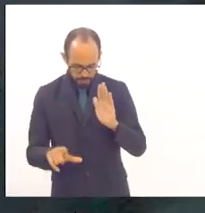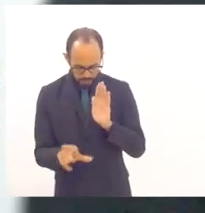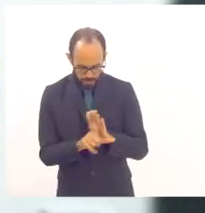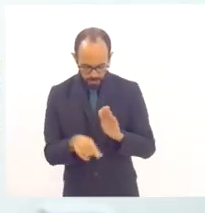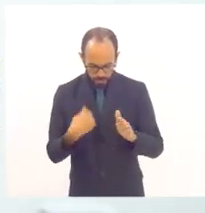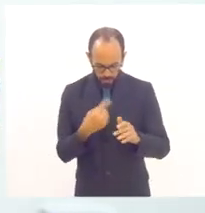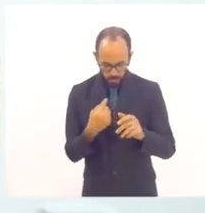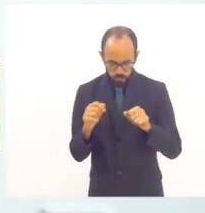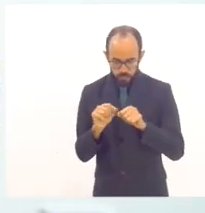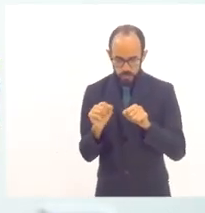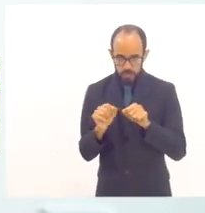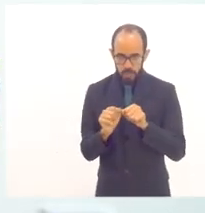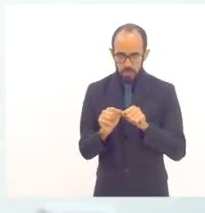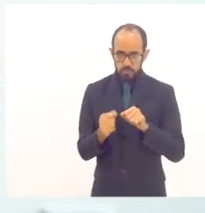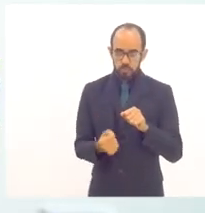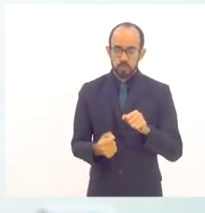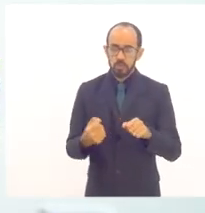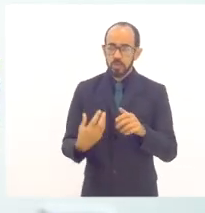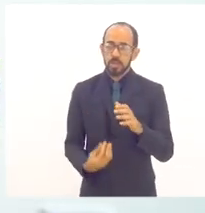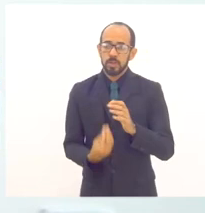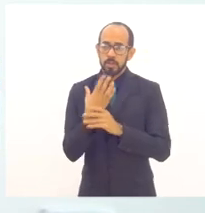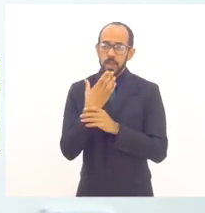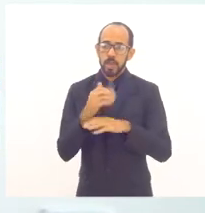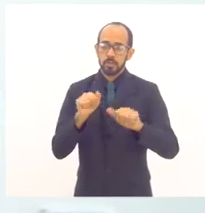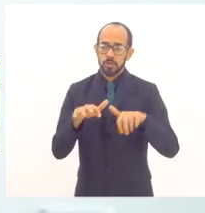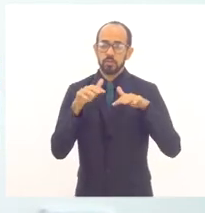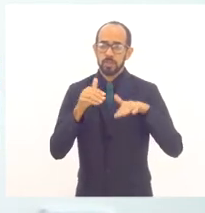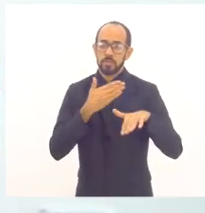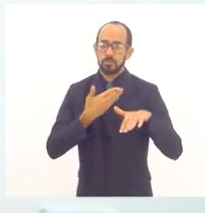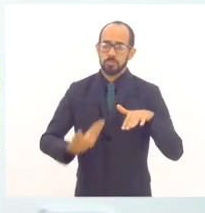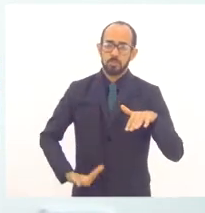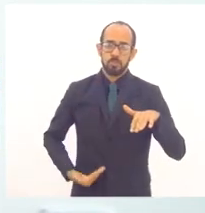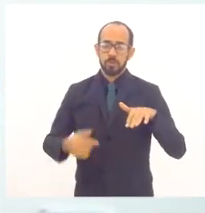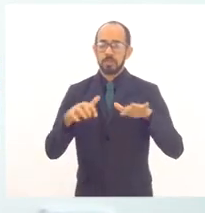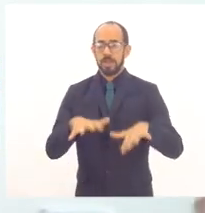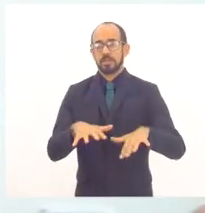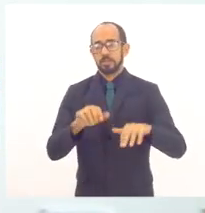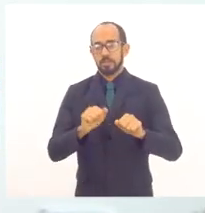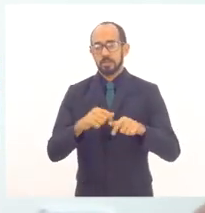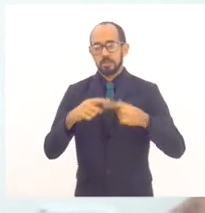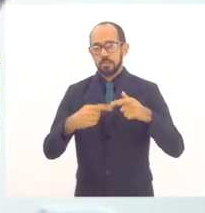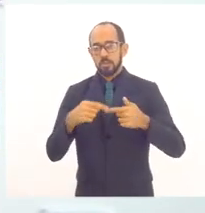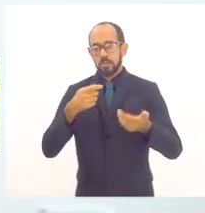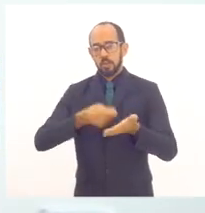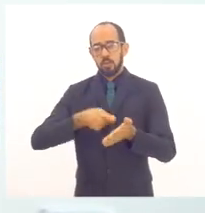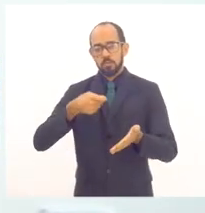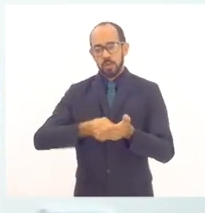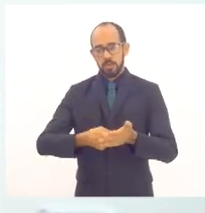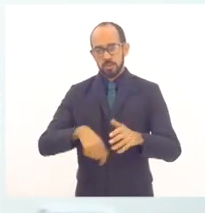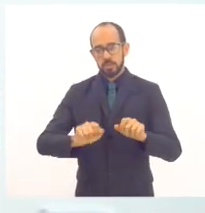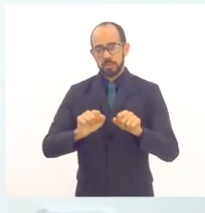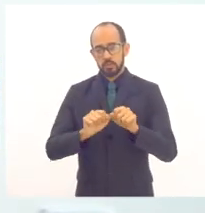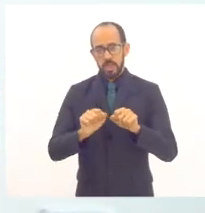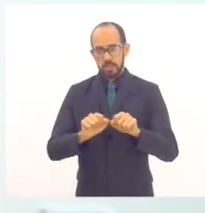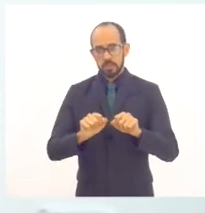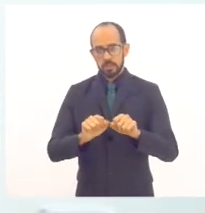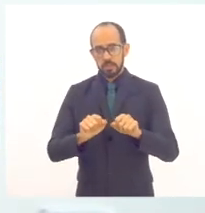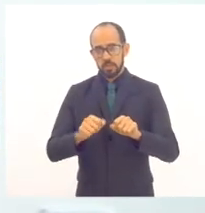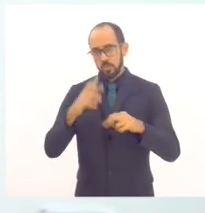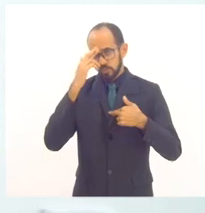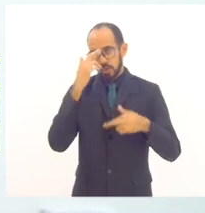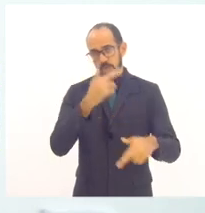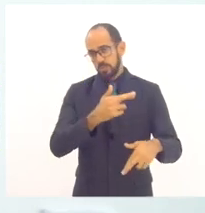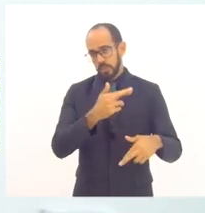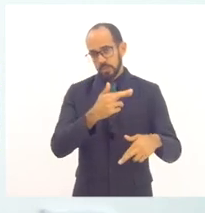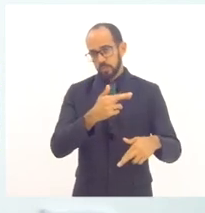foram originadas em audiências públicas como essas. E depois a cobrança é porque elas sejam cumpridas. Vocês já perceberam